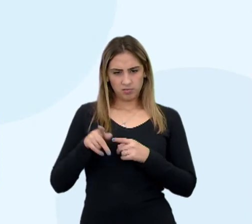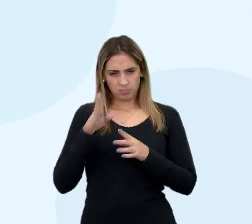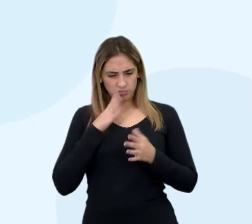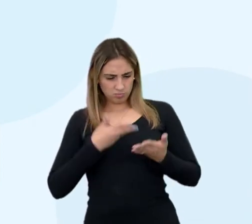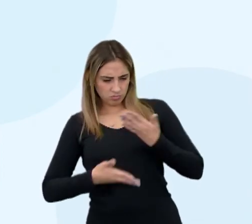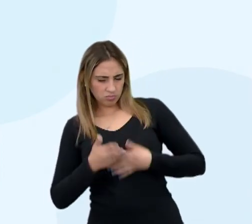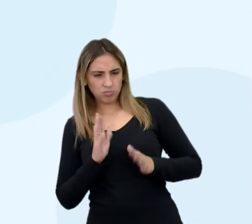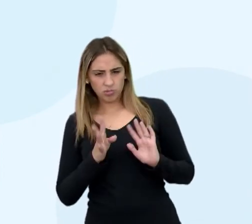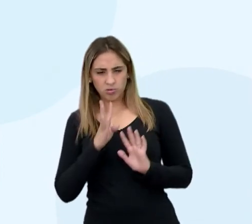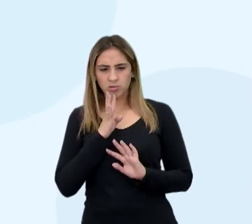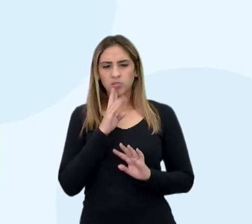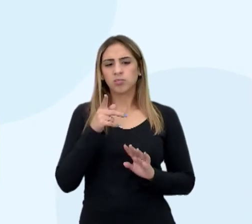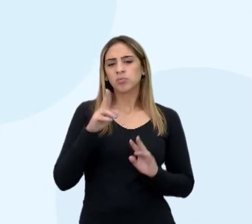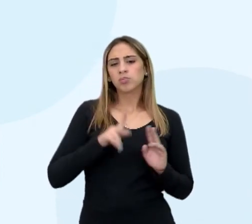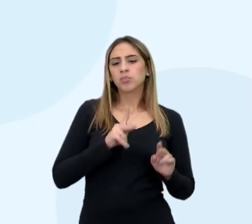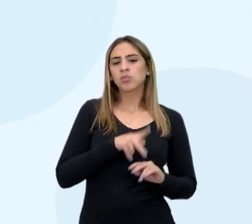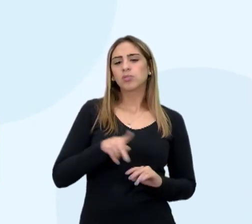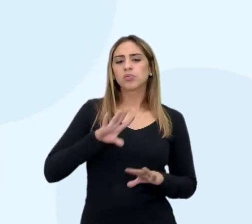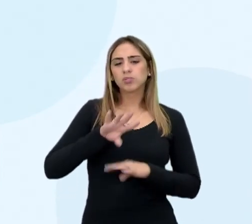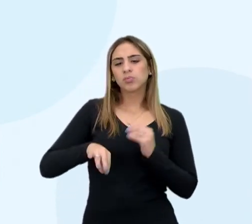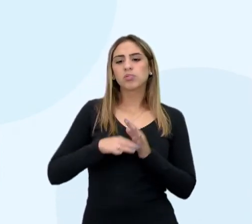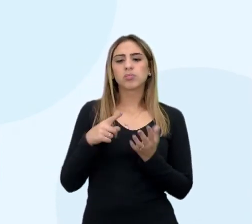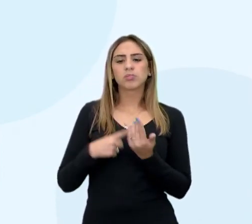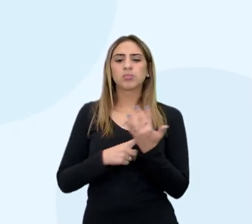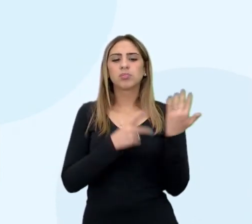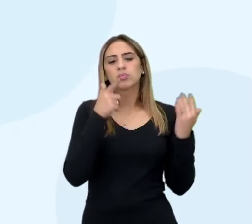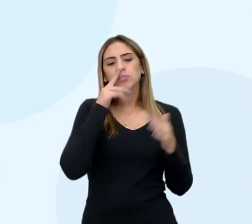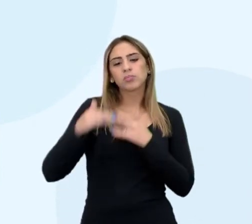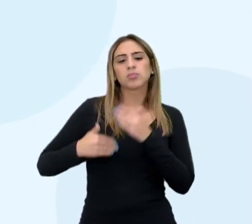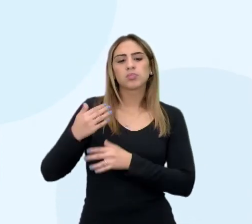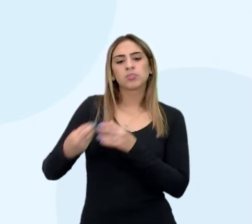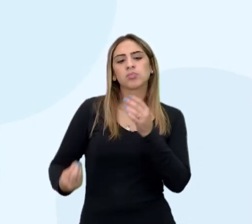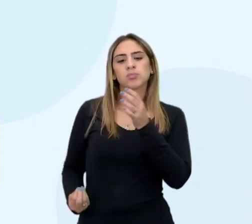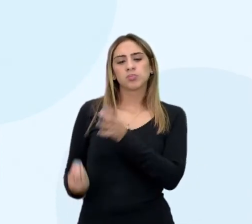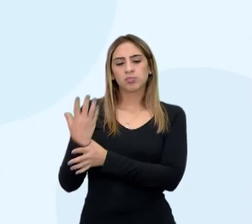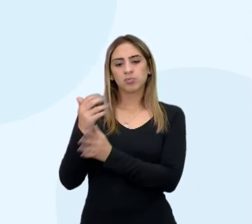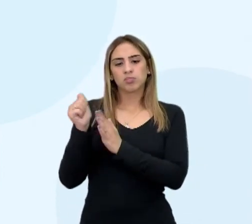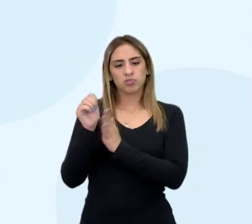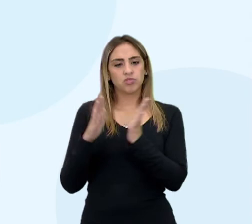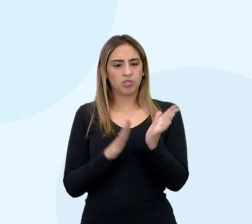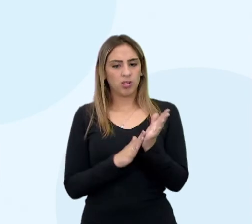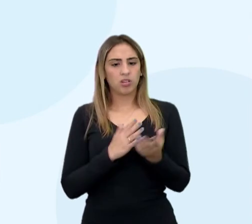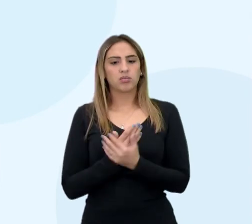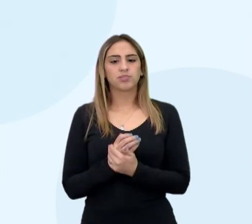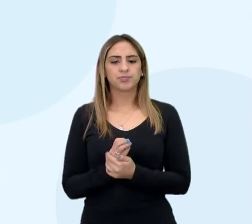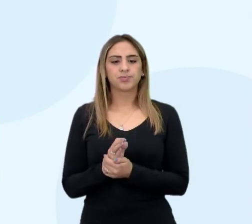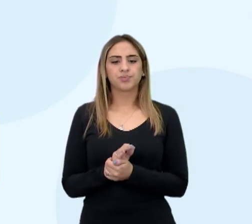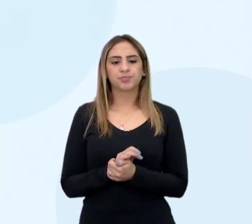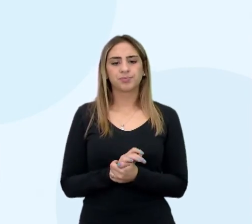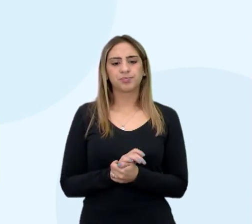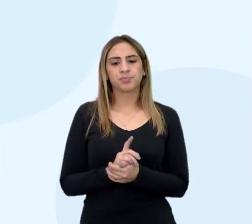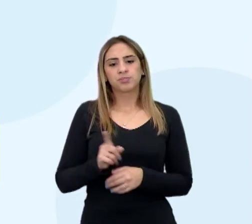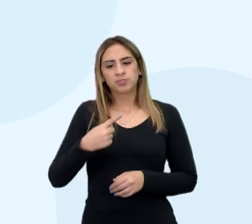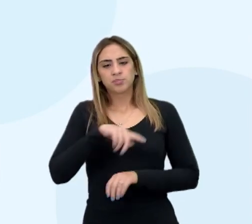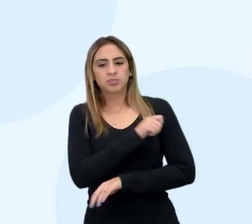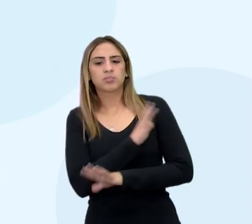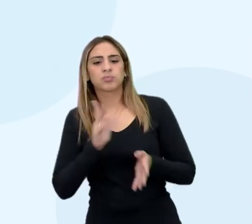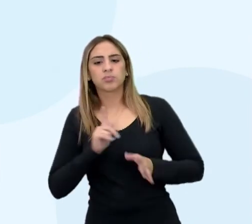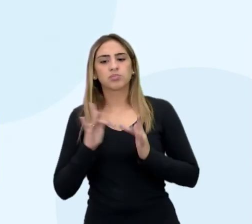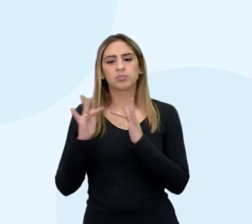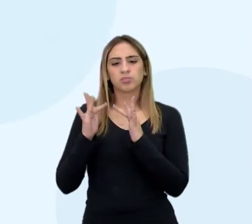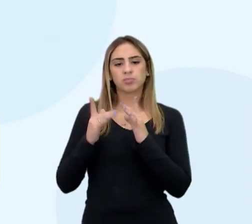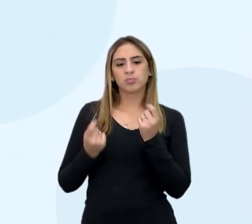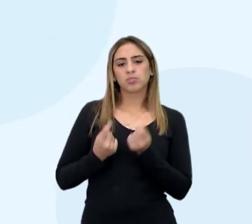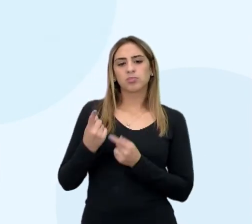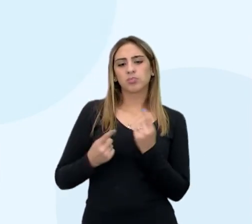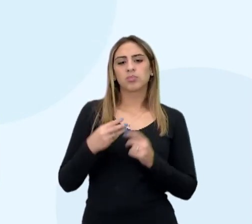poderá recorrer ao professor do componente de tecnologias para desenvolver a atividade. Destacamos que os estudantes já têm contato com o